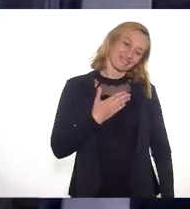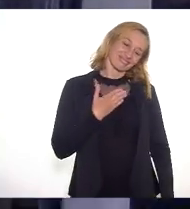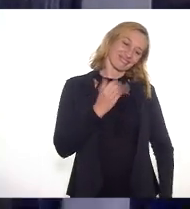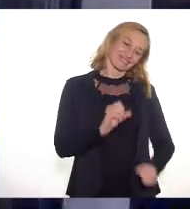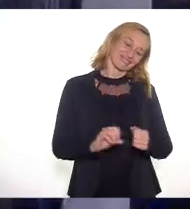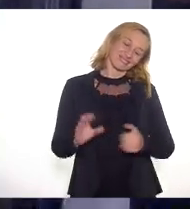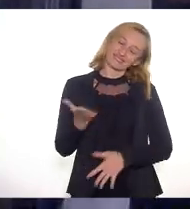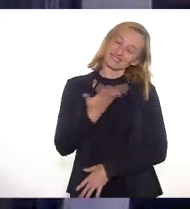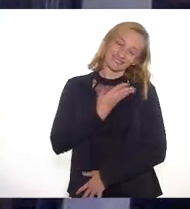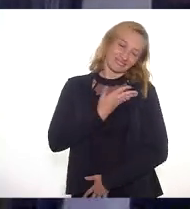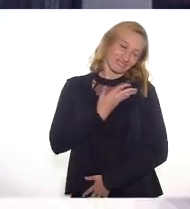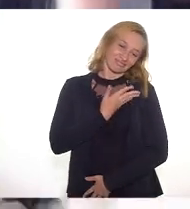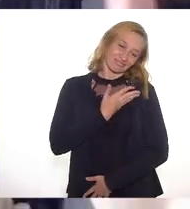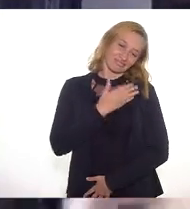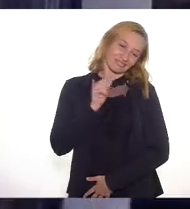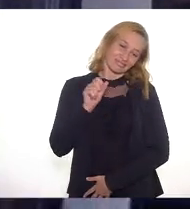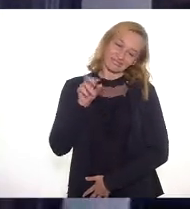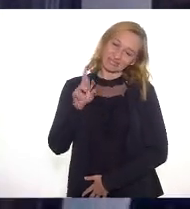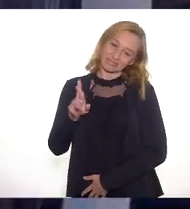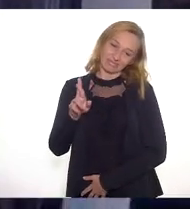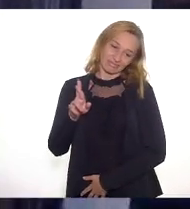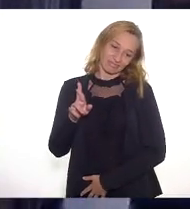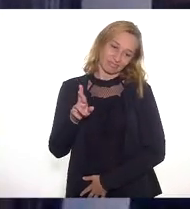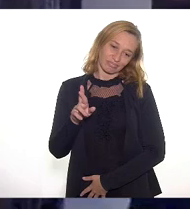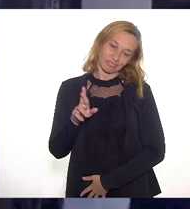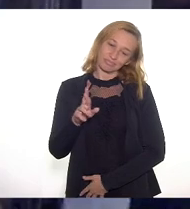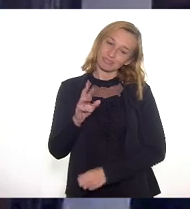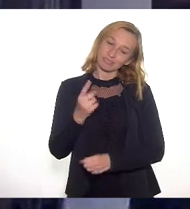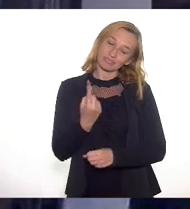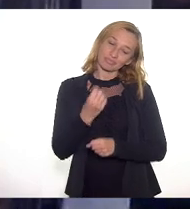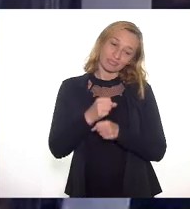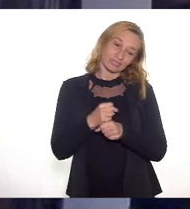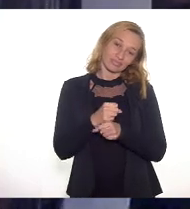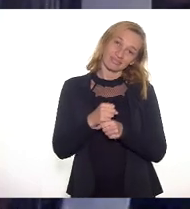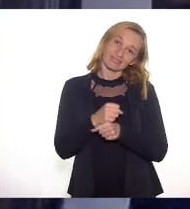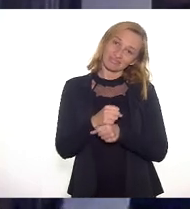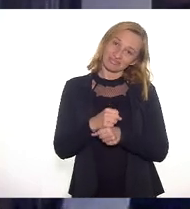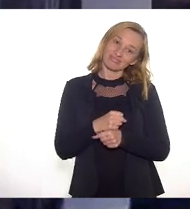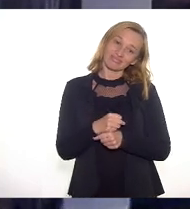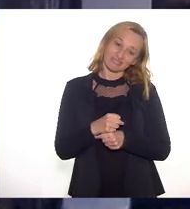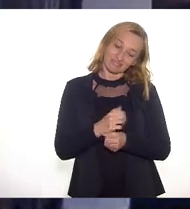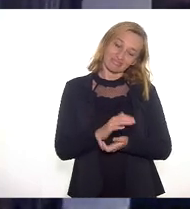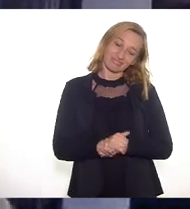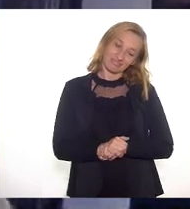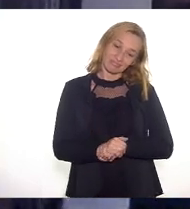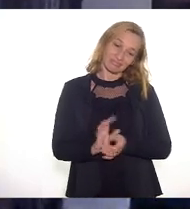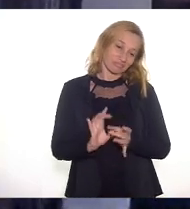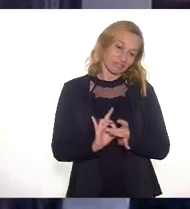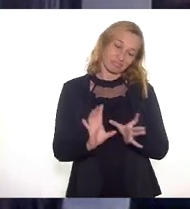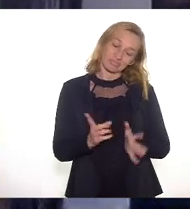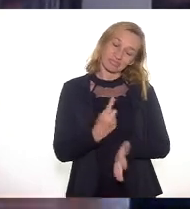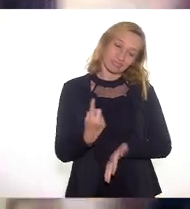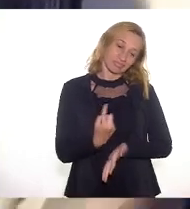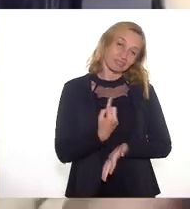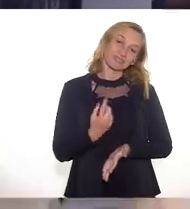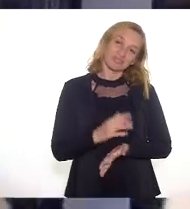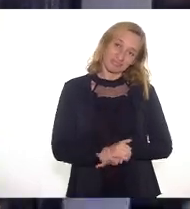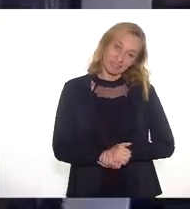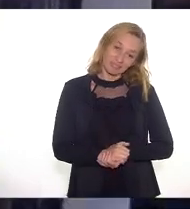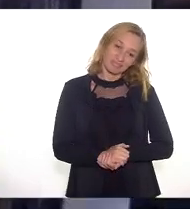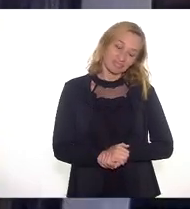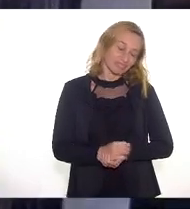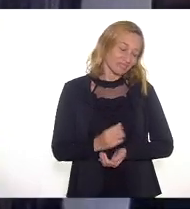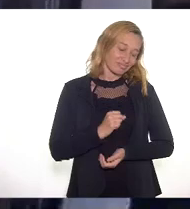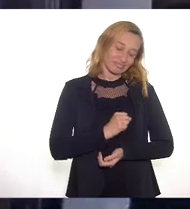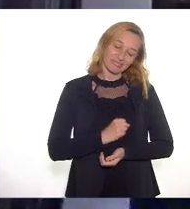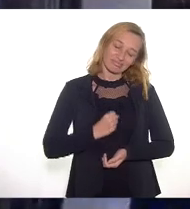ao meu amigo Aldir Blanc pelo ano, né, daquilo que deixou para todos nós somente